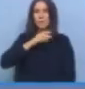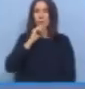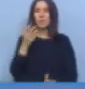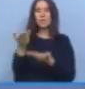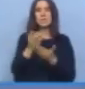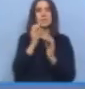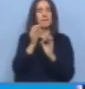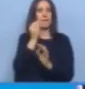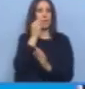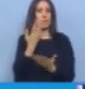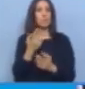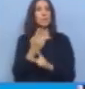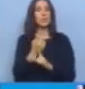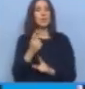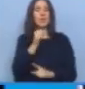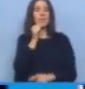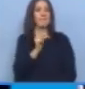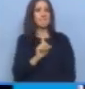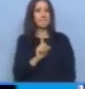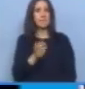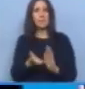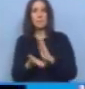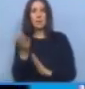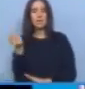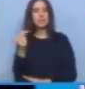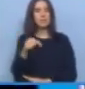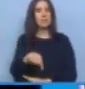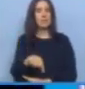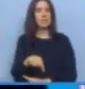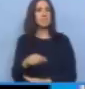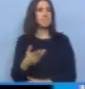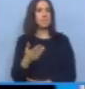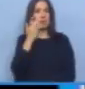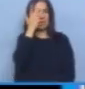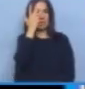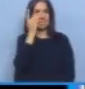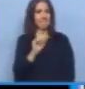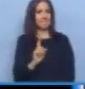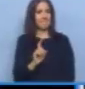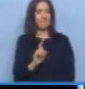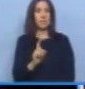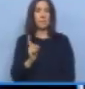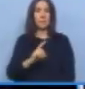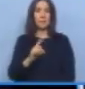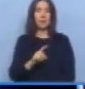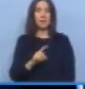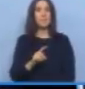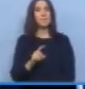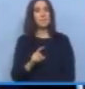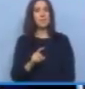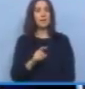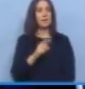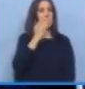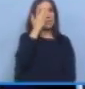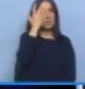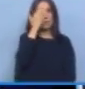recebido. Porque nem sempre o partir e o chegar é fácil. E muitas vezes essa facilidade ou